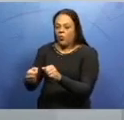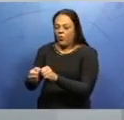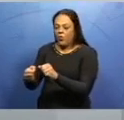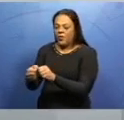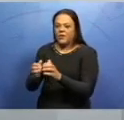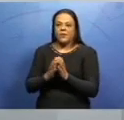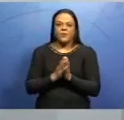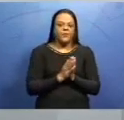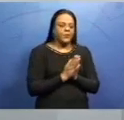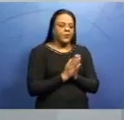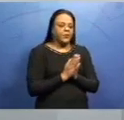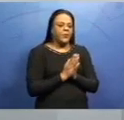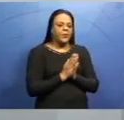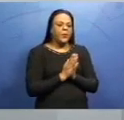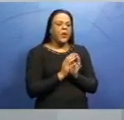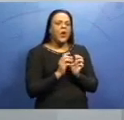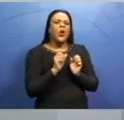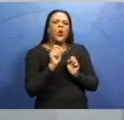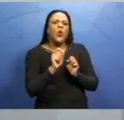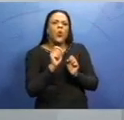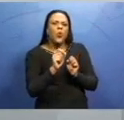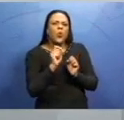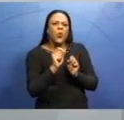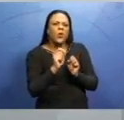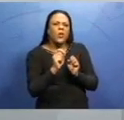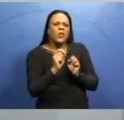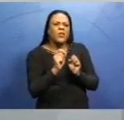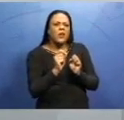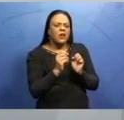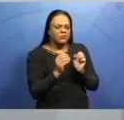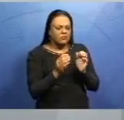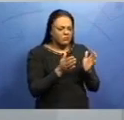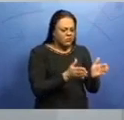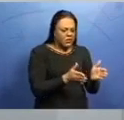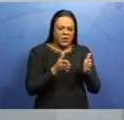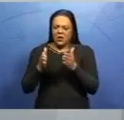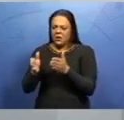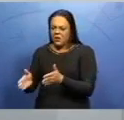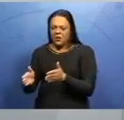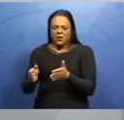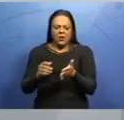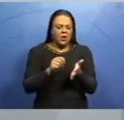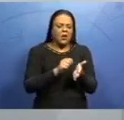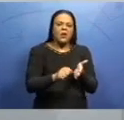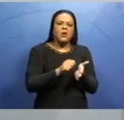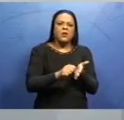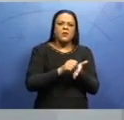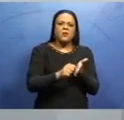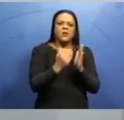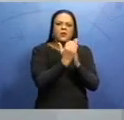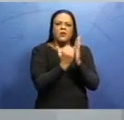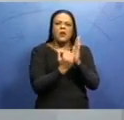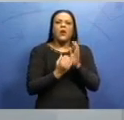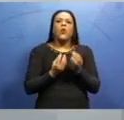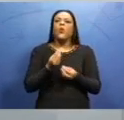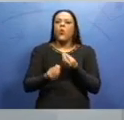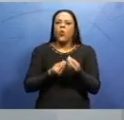Qual parte da receita vem escrita em forma de lista? São os ingredientes ou o modo de